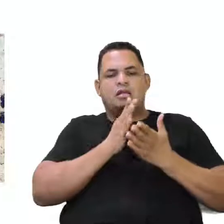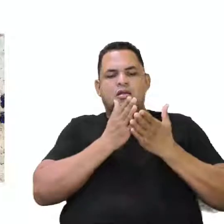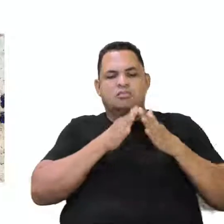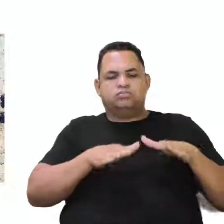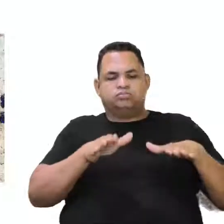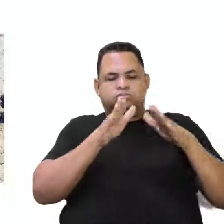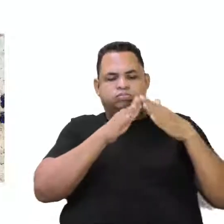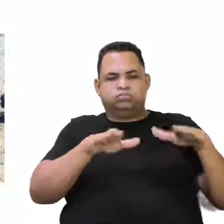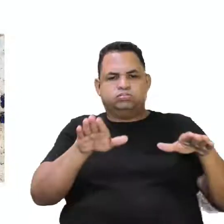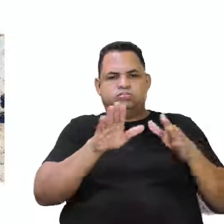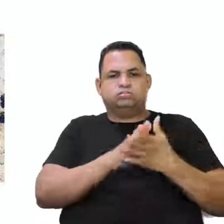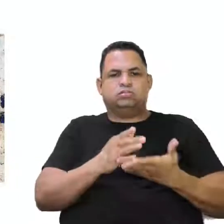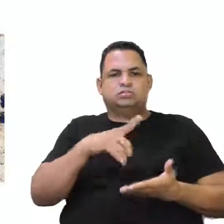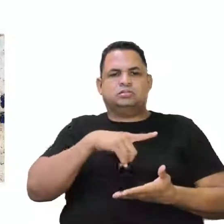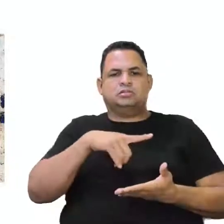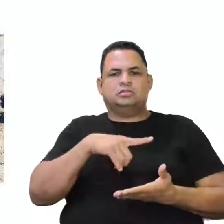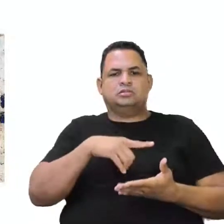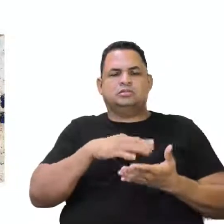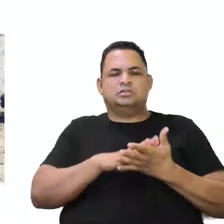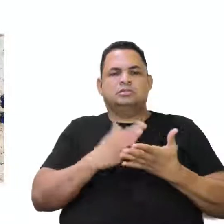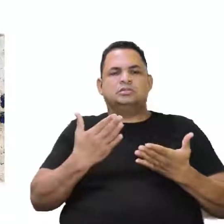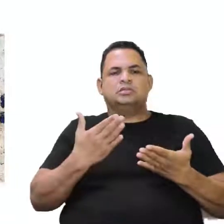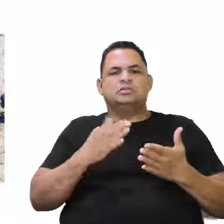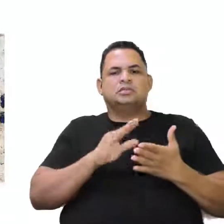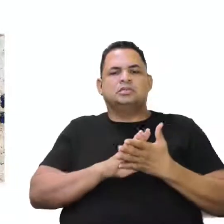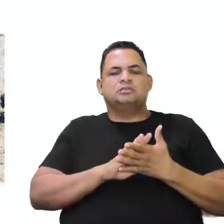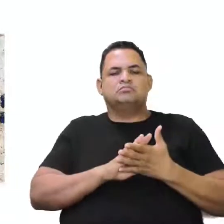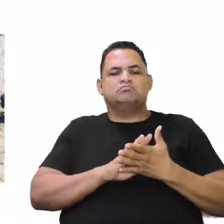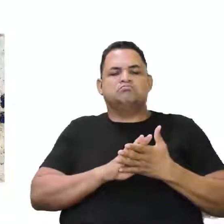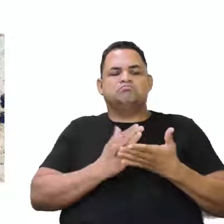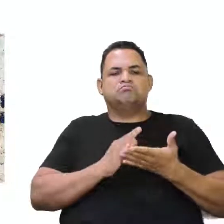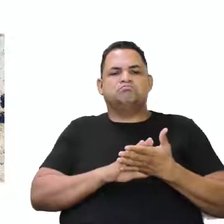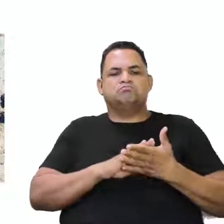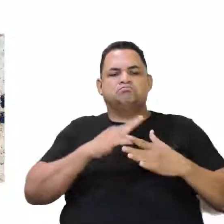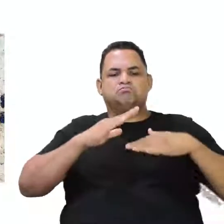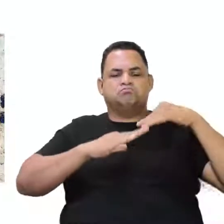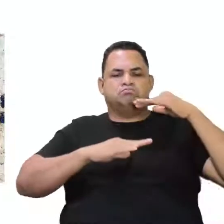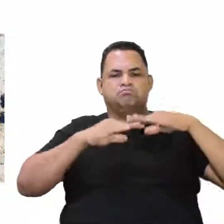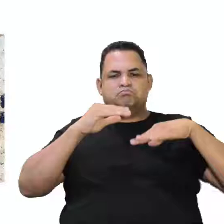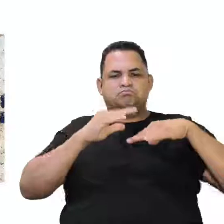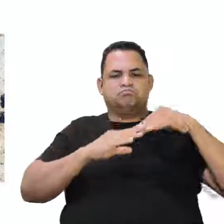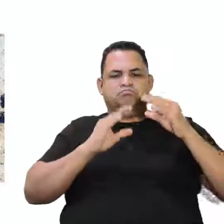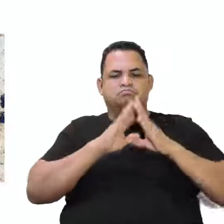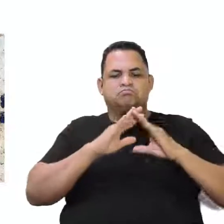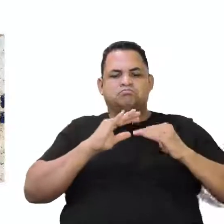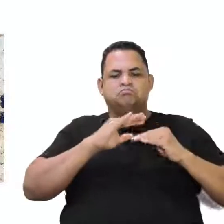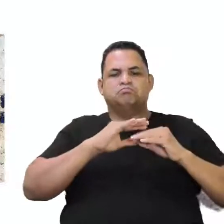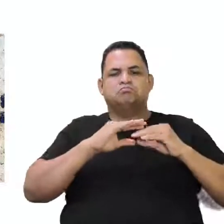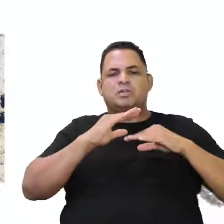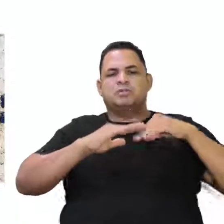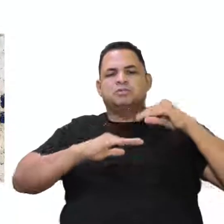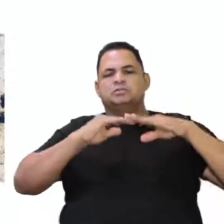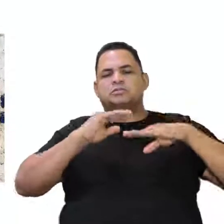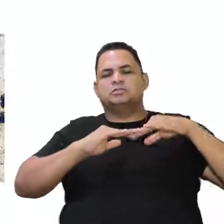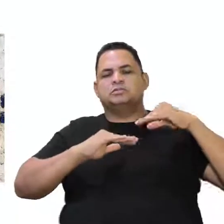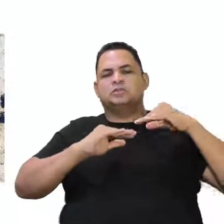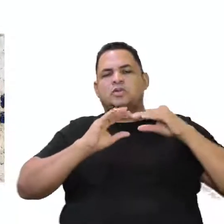oceanos. E existe uma defensora dessa comunidade, né,